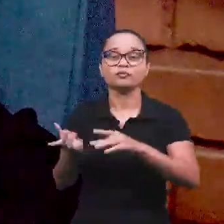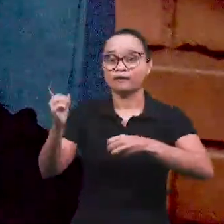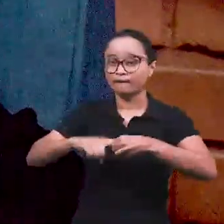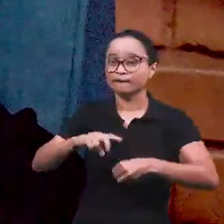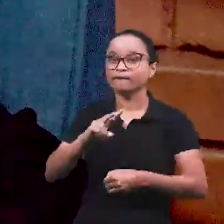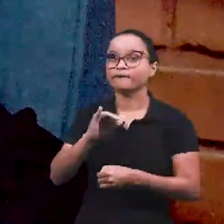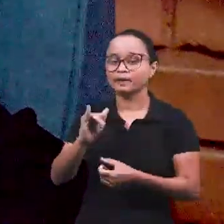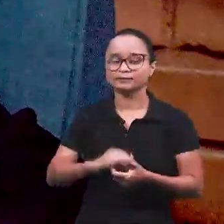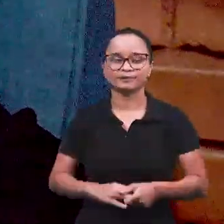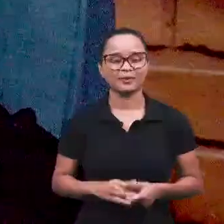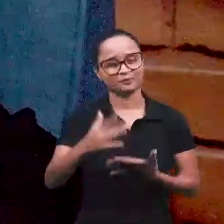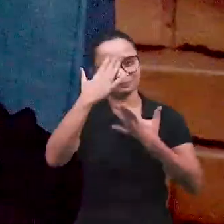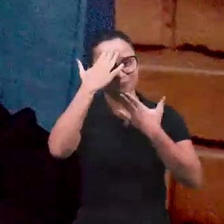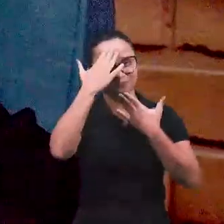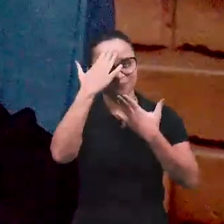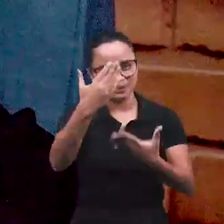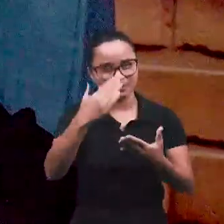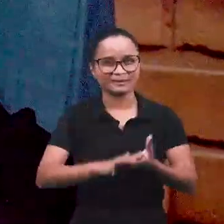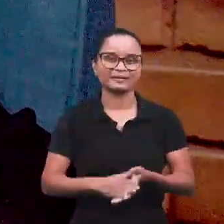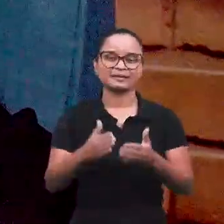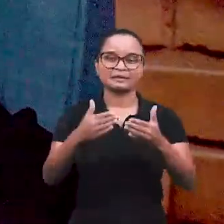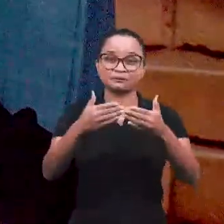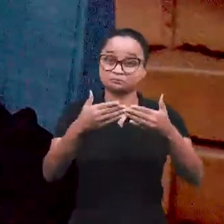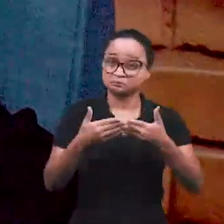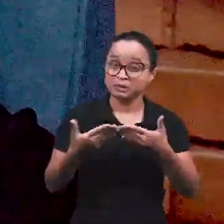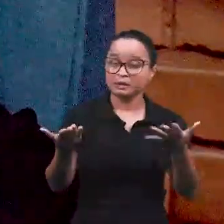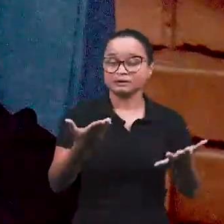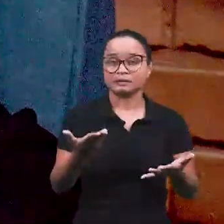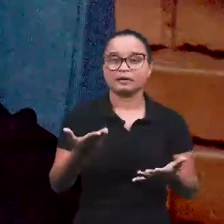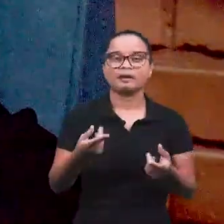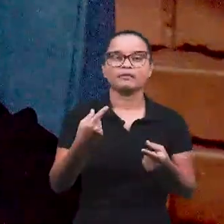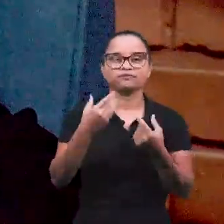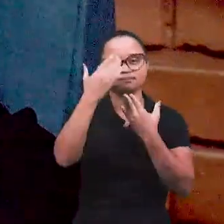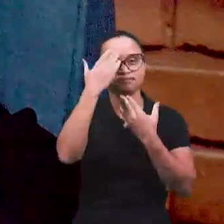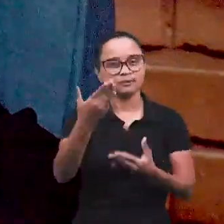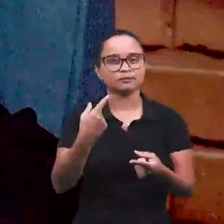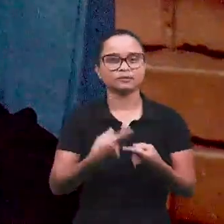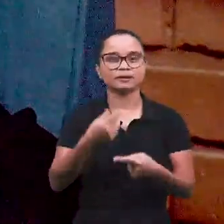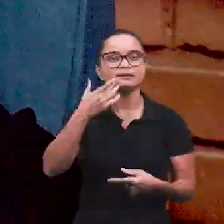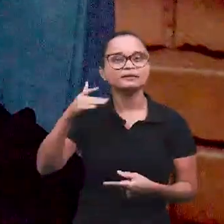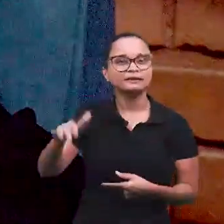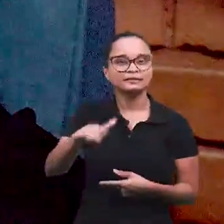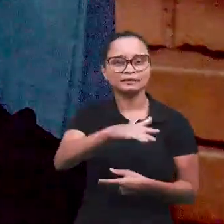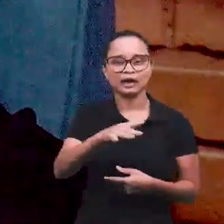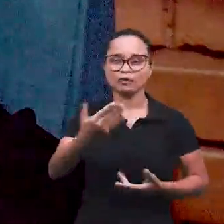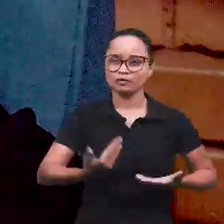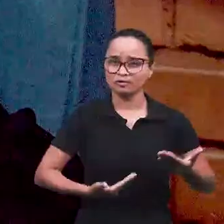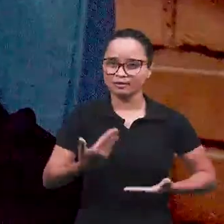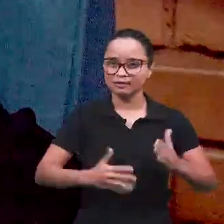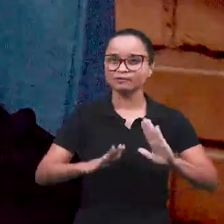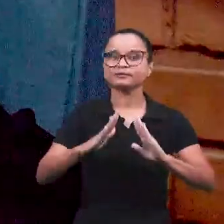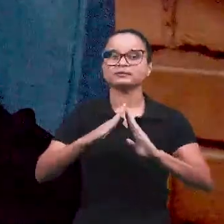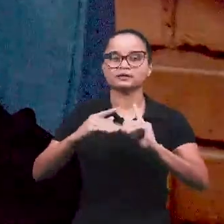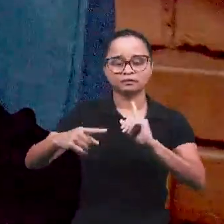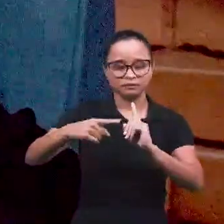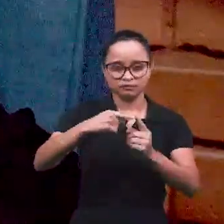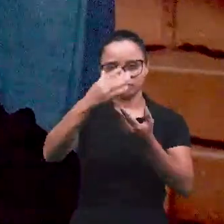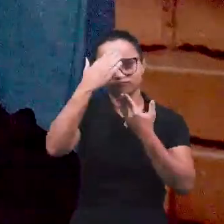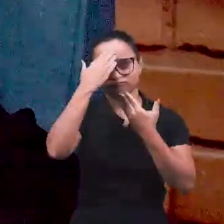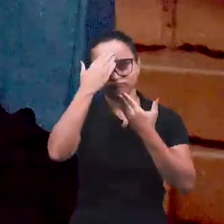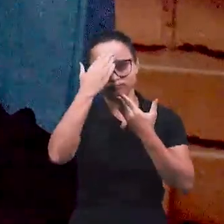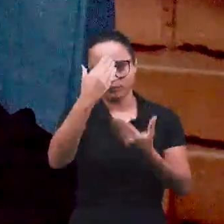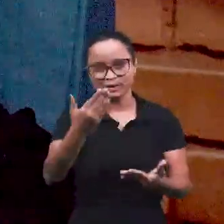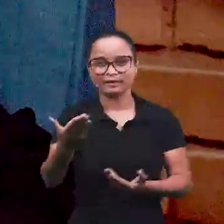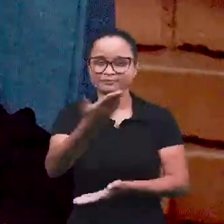Jesus está às portas. Obrigado por esse apelo de uma criança a nós, os irmãos da igreja. Muito obrigado, que